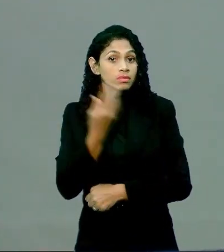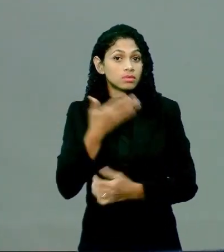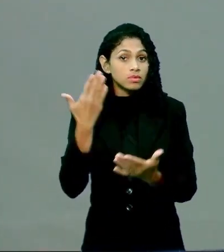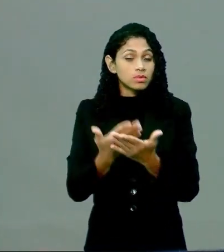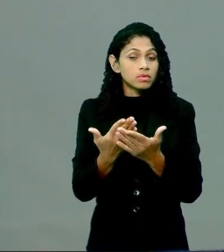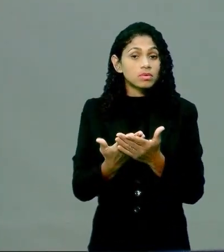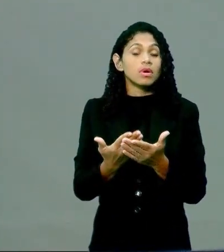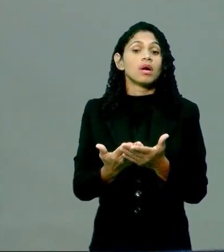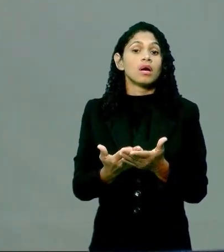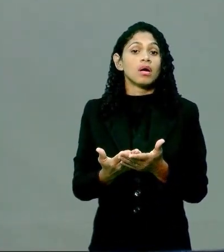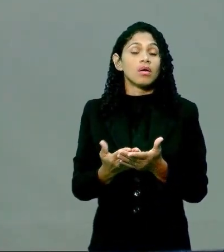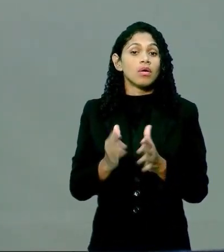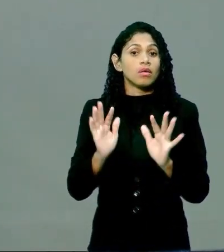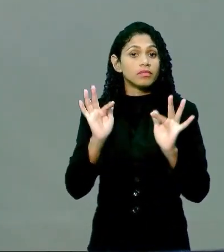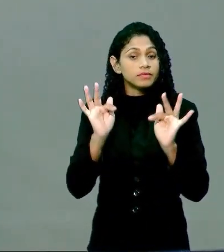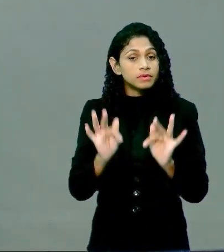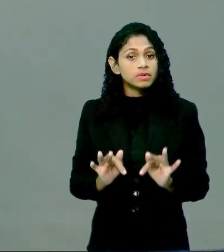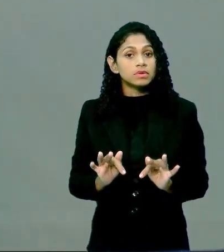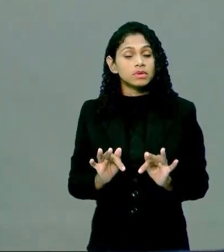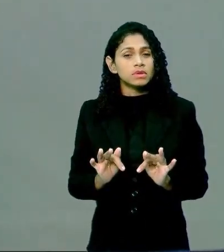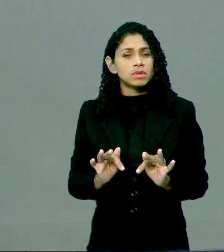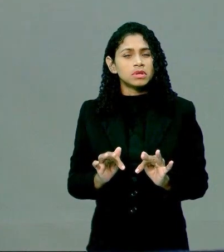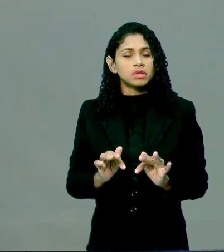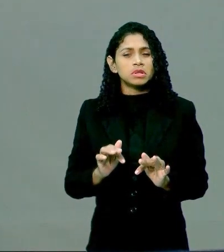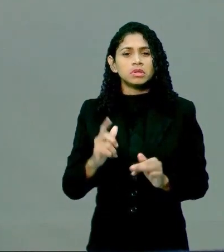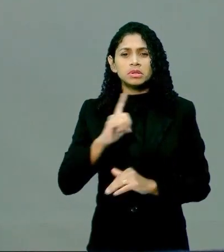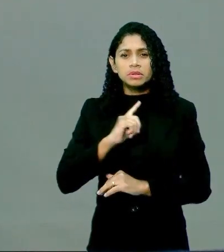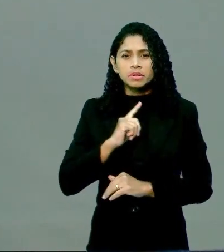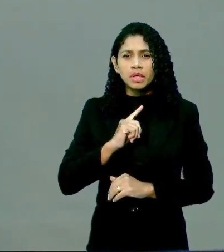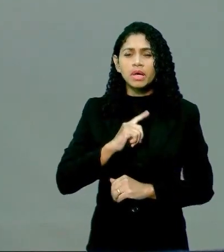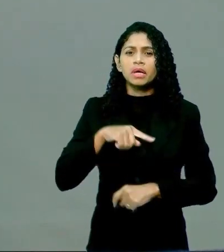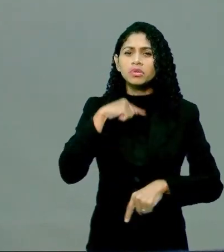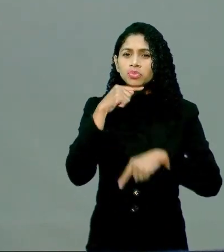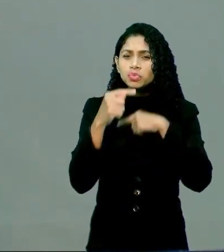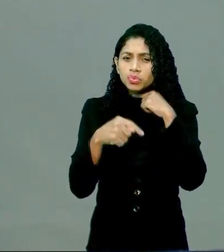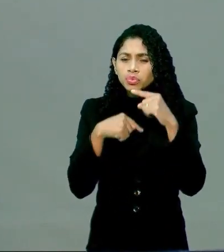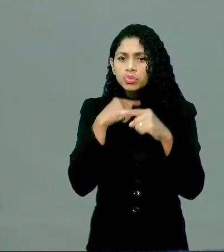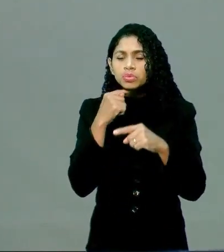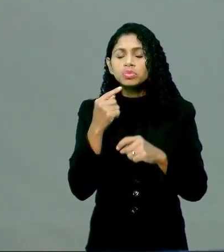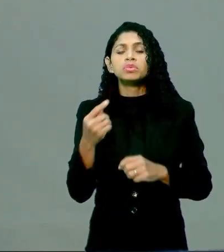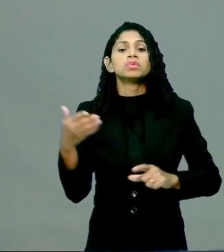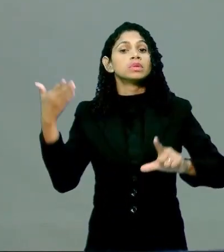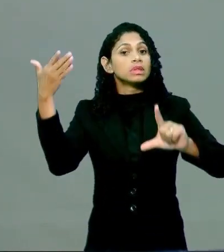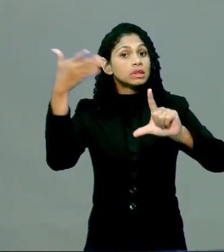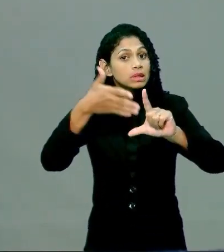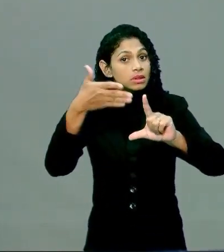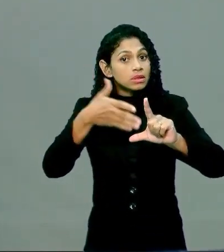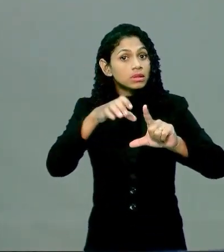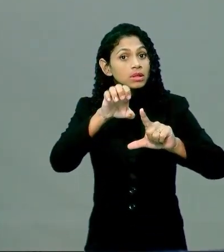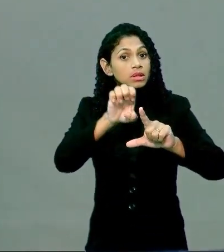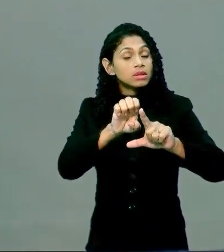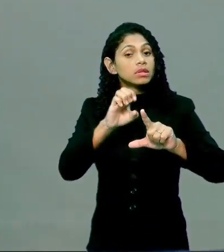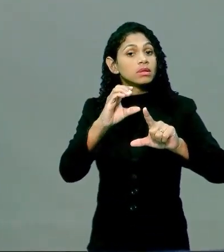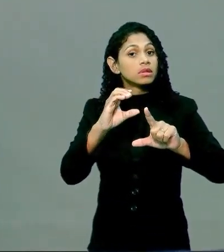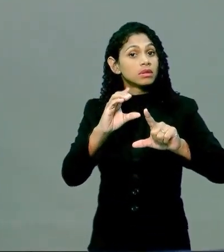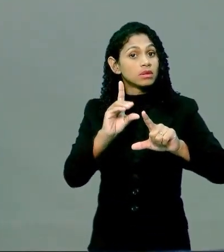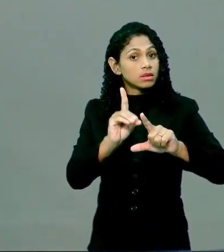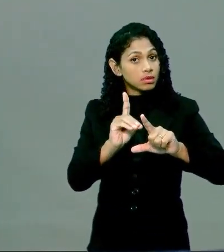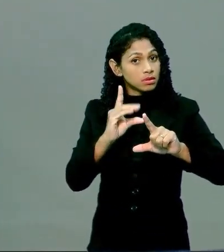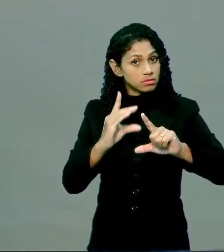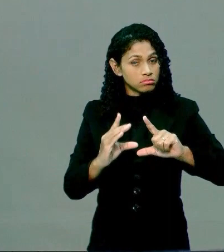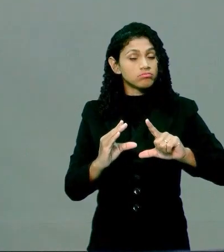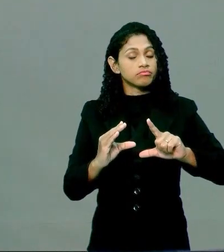fica por aqui. Se você tiver alguma dúvida, alguma dificuldade, você pode entrar na nossa plataforma EducAcre, tá?